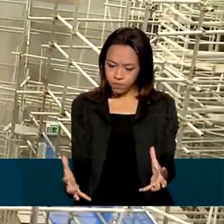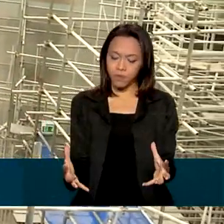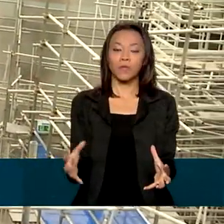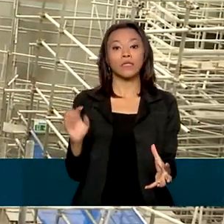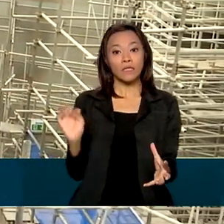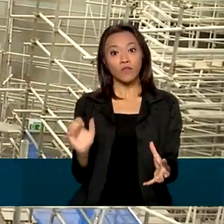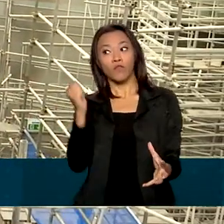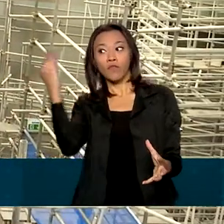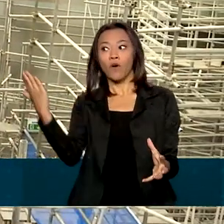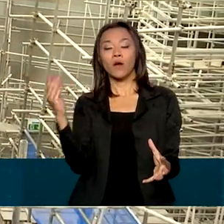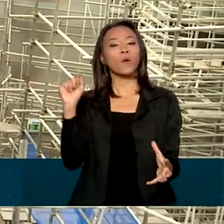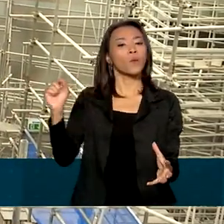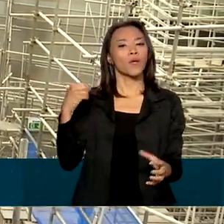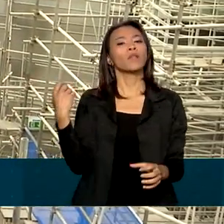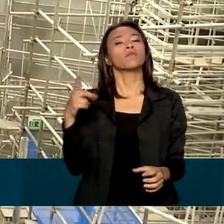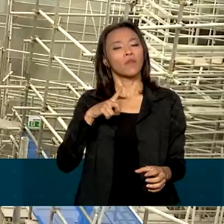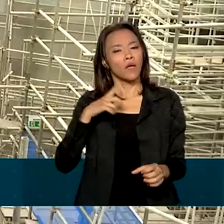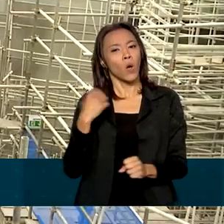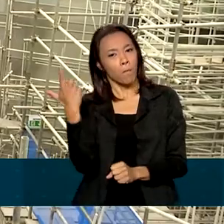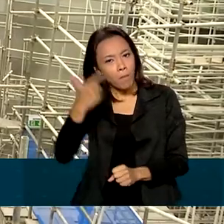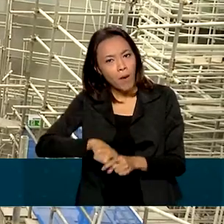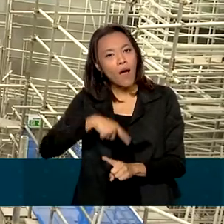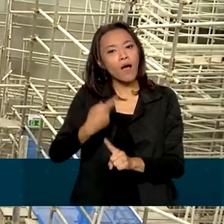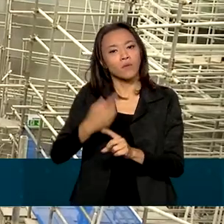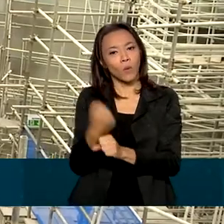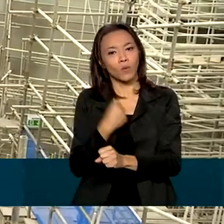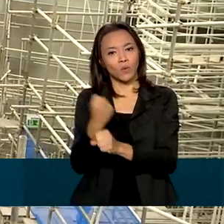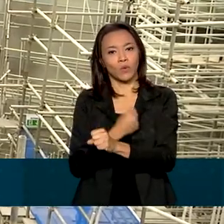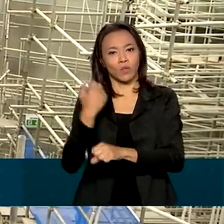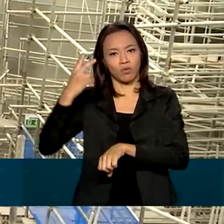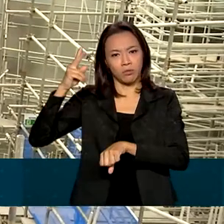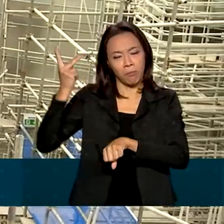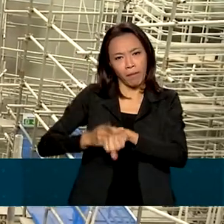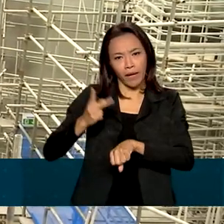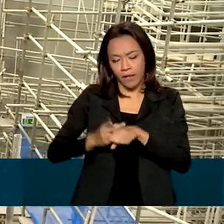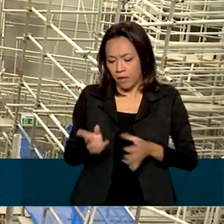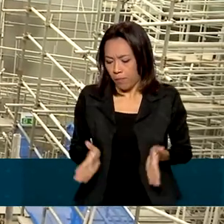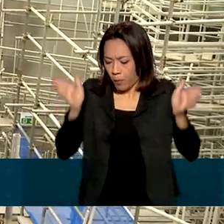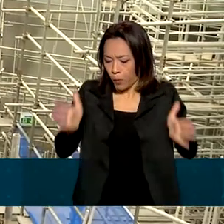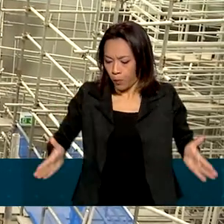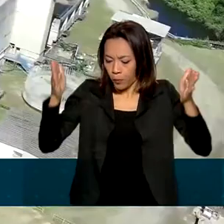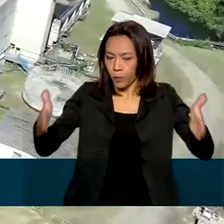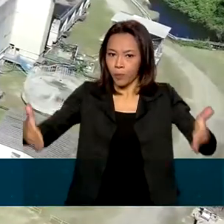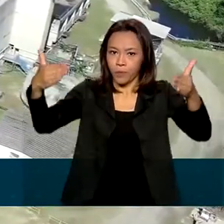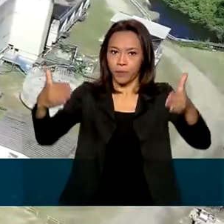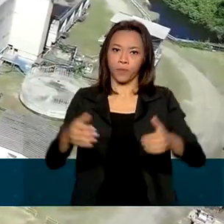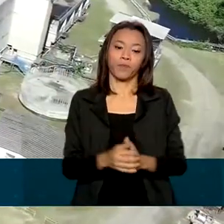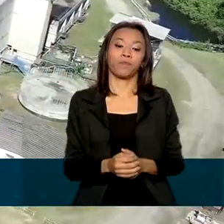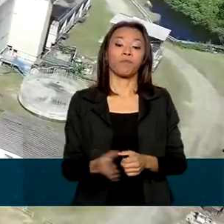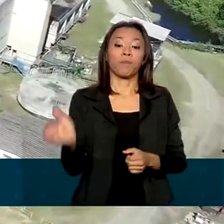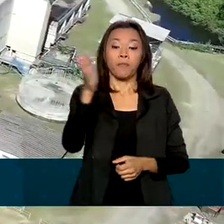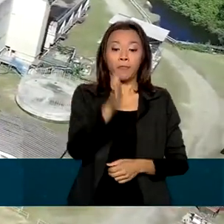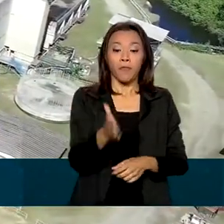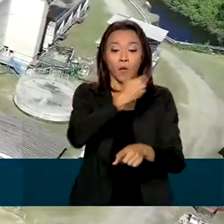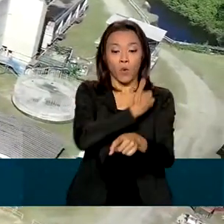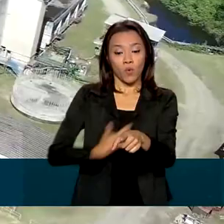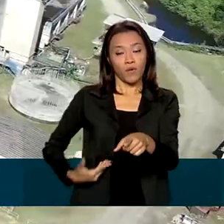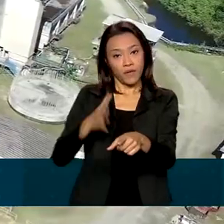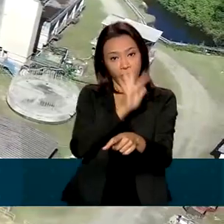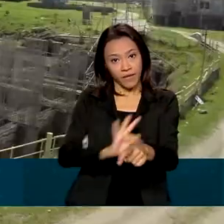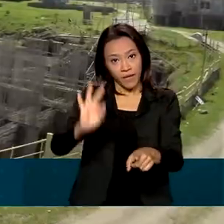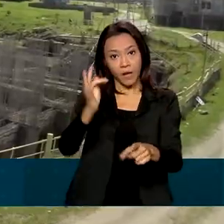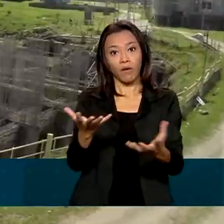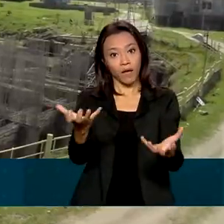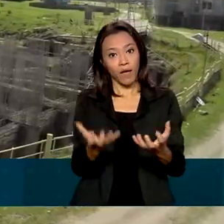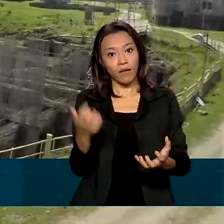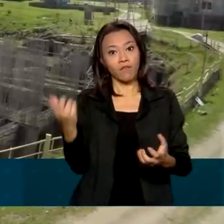E lá do lado de fora ainda terá uma barreira de concreto com 60 centímetros de espessura. O governo federal espera retomar ainda